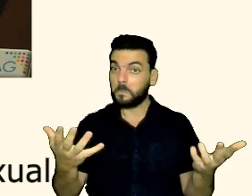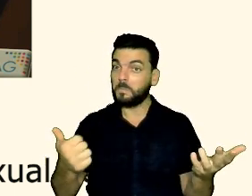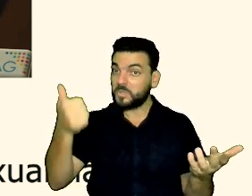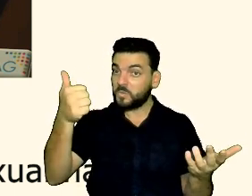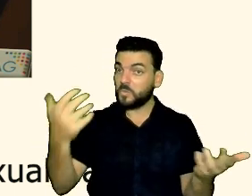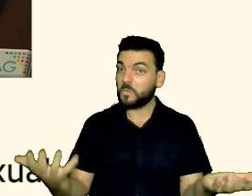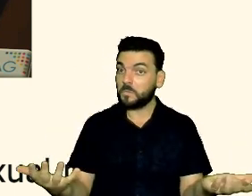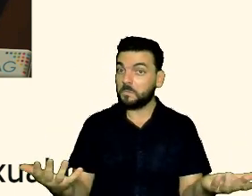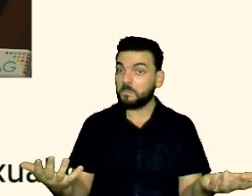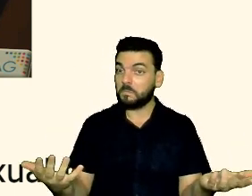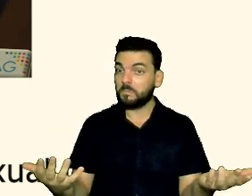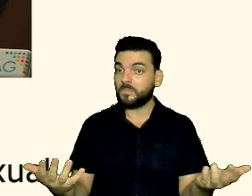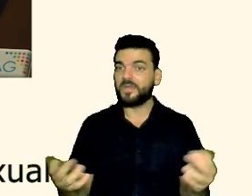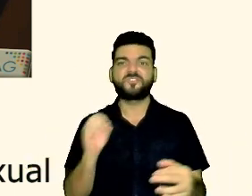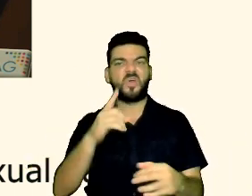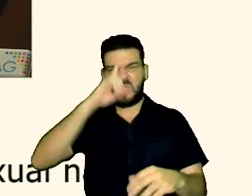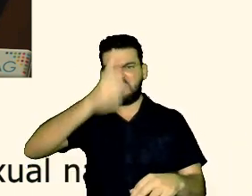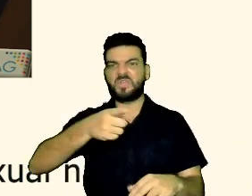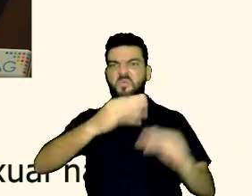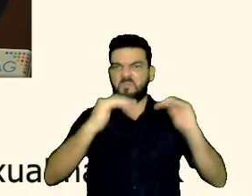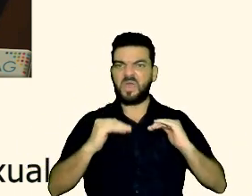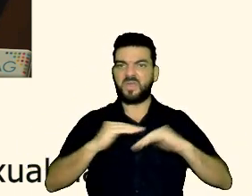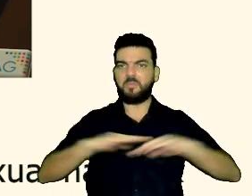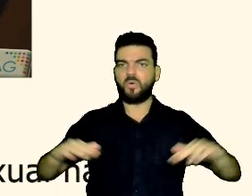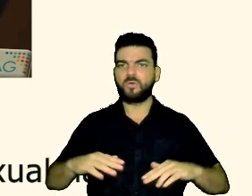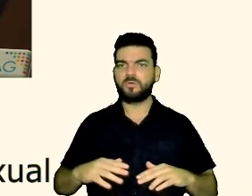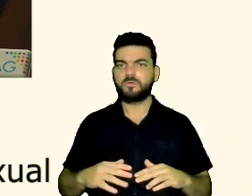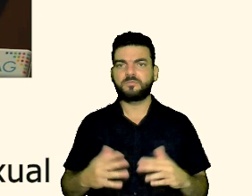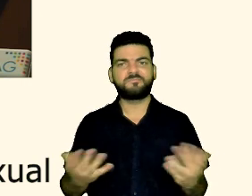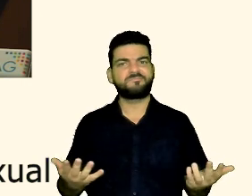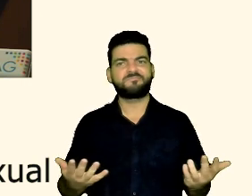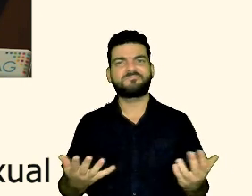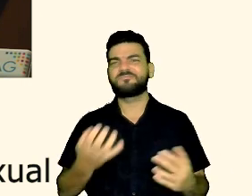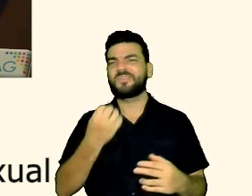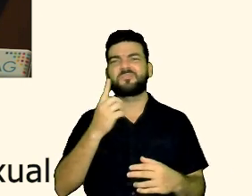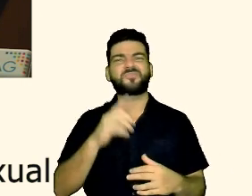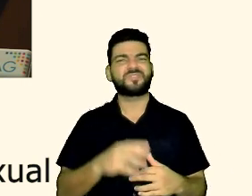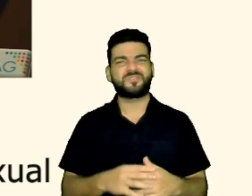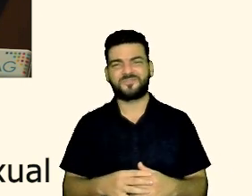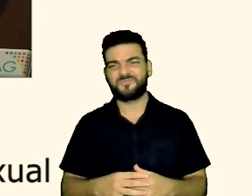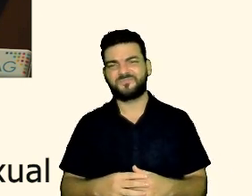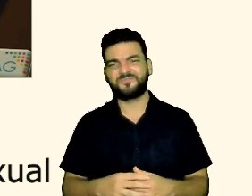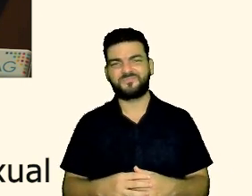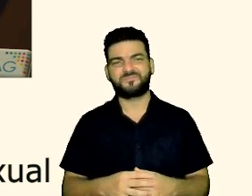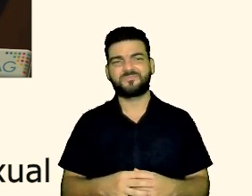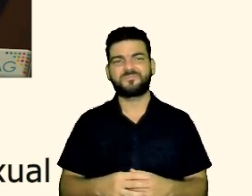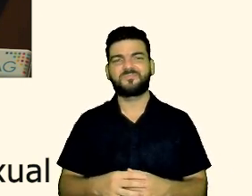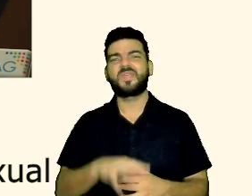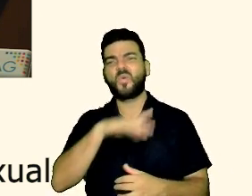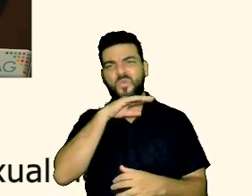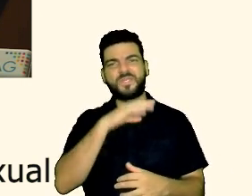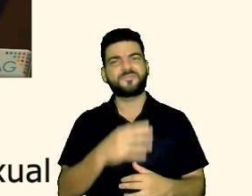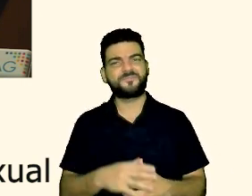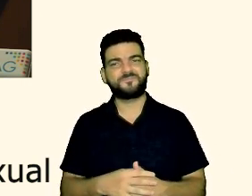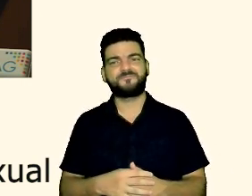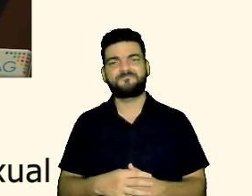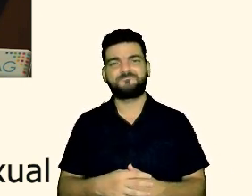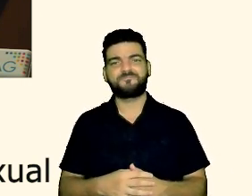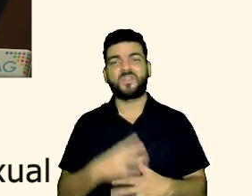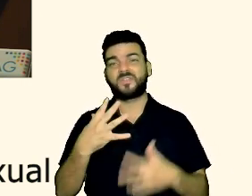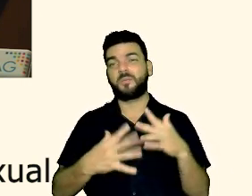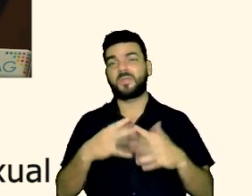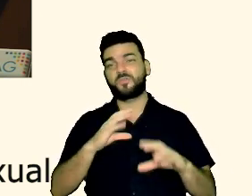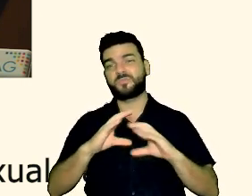precisa pensar, né? Tem muito isso, não pensa, faz. Muito bem, nós estamos saindo desse mundo, tentando entrar num